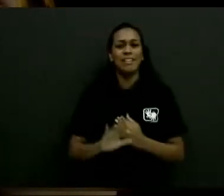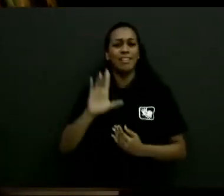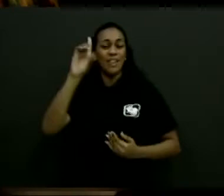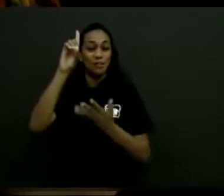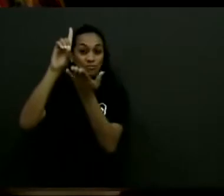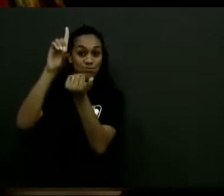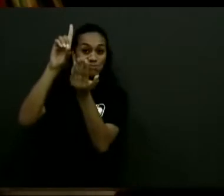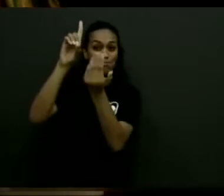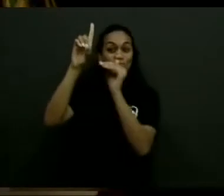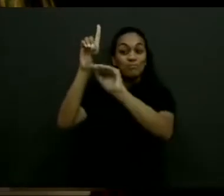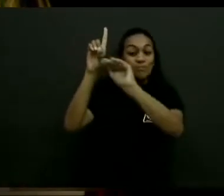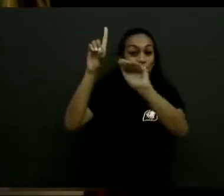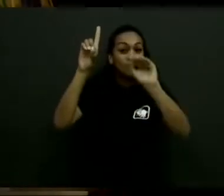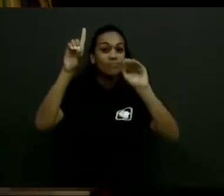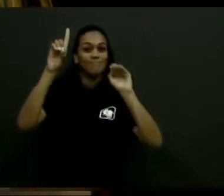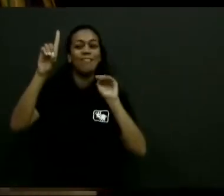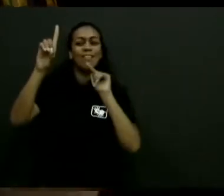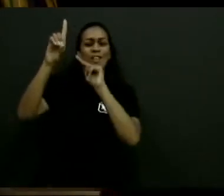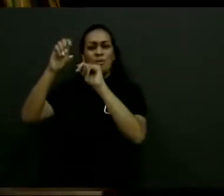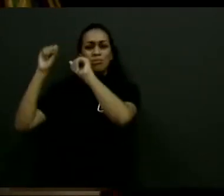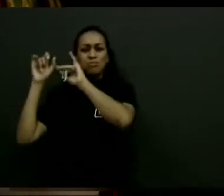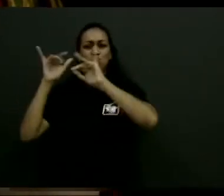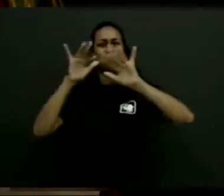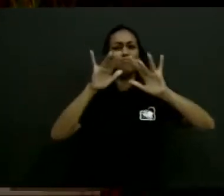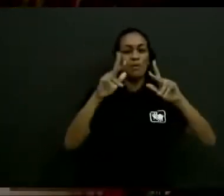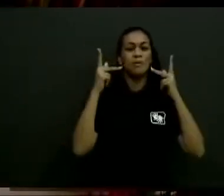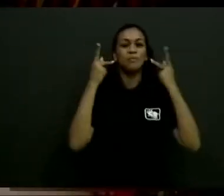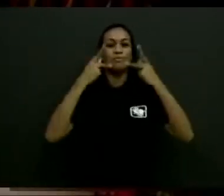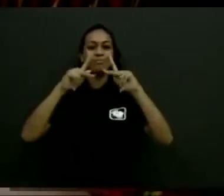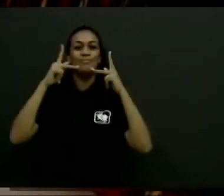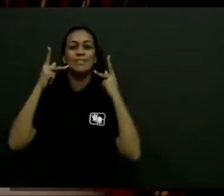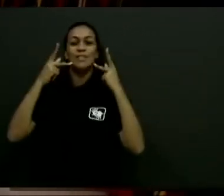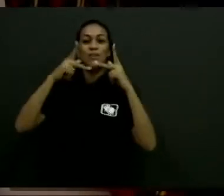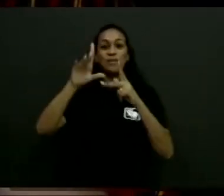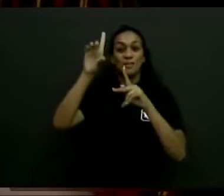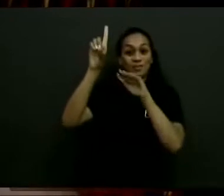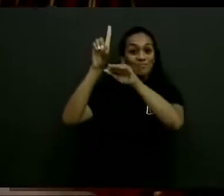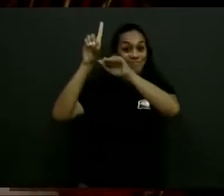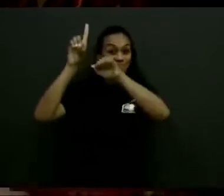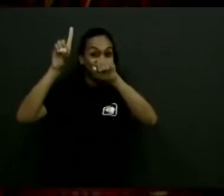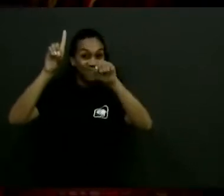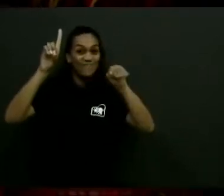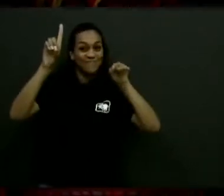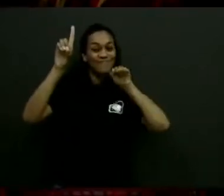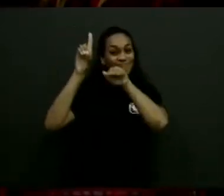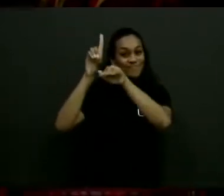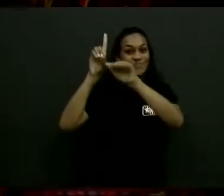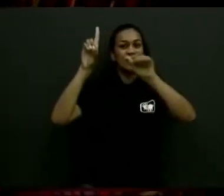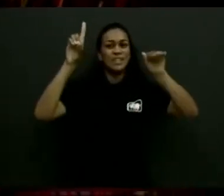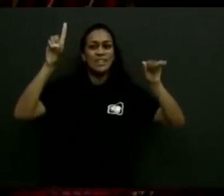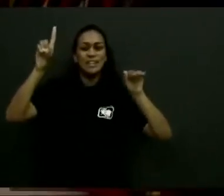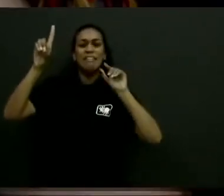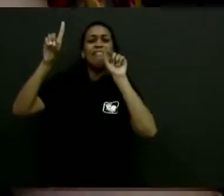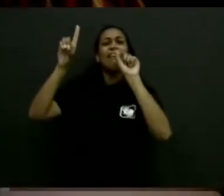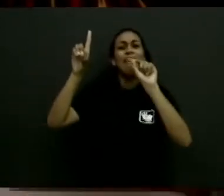Vinde a mim, que eu vos farei pescadores. Vinde a